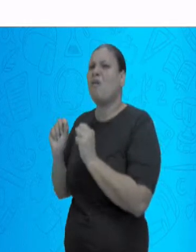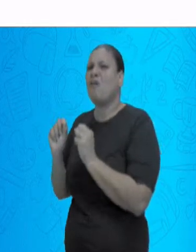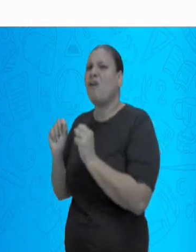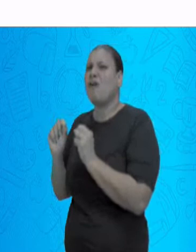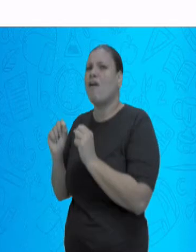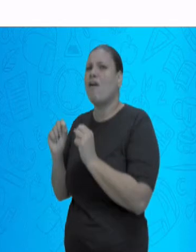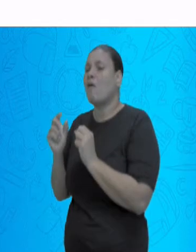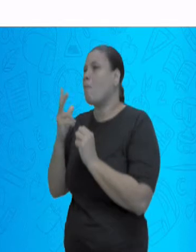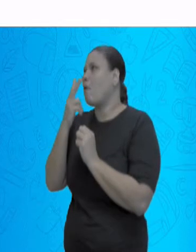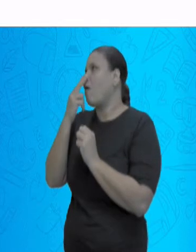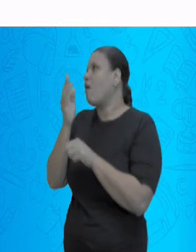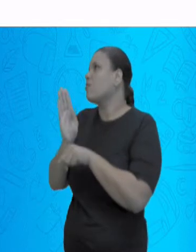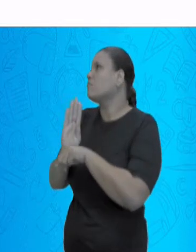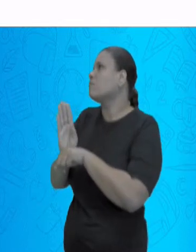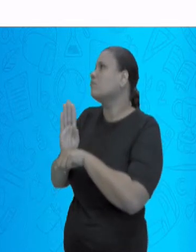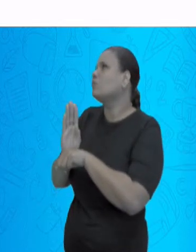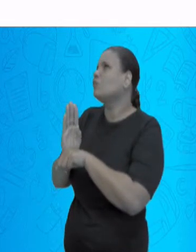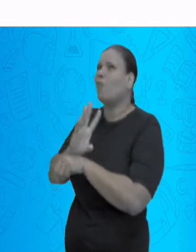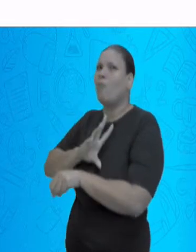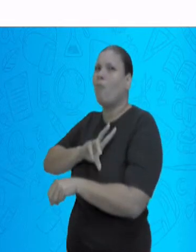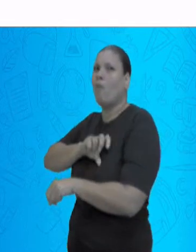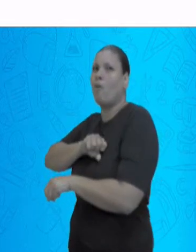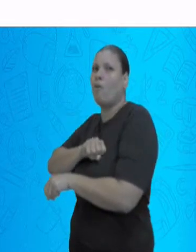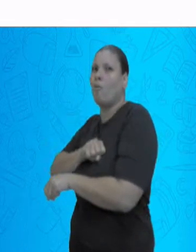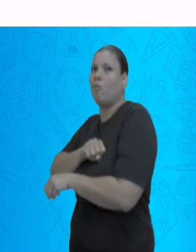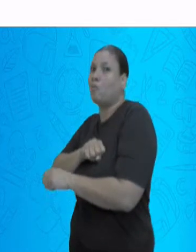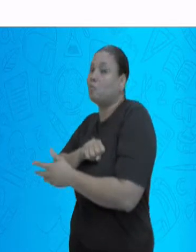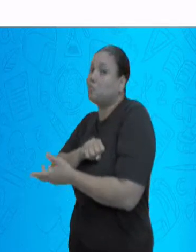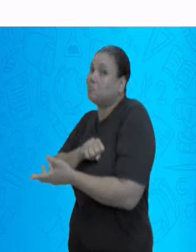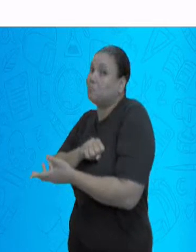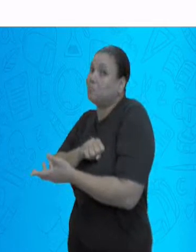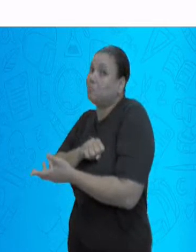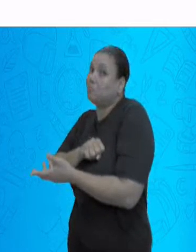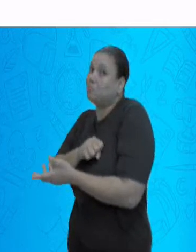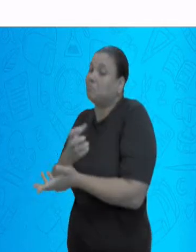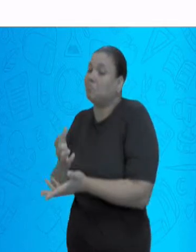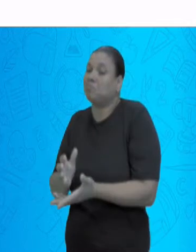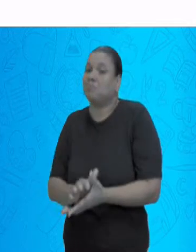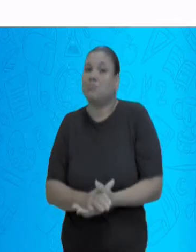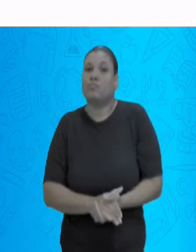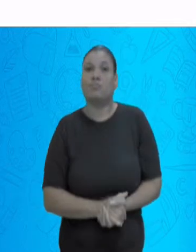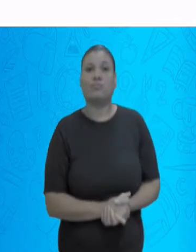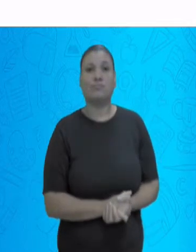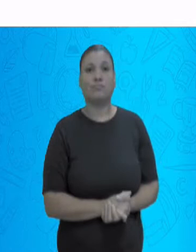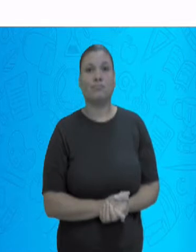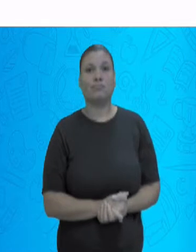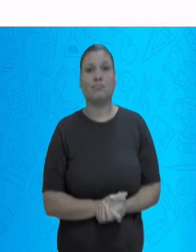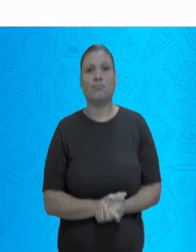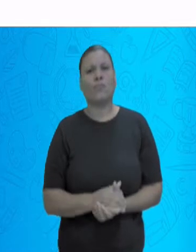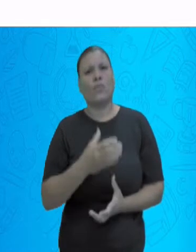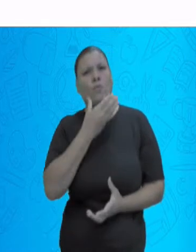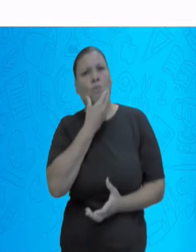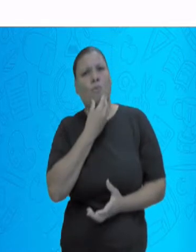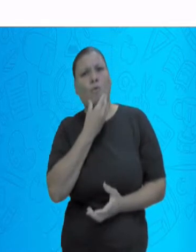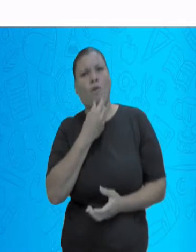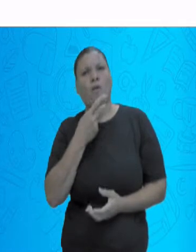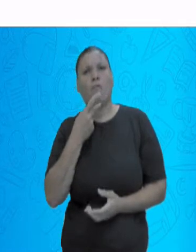encenação, como se o rapaz estivesse repetindo cenas de filmes de amor. O rapaz